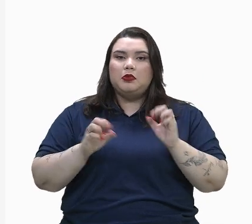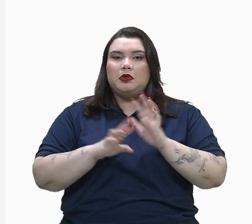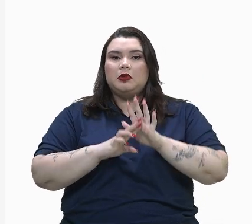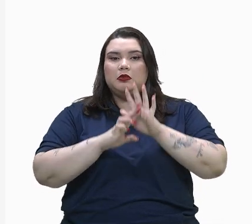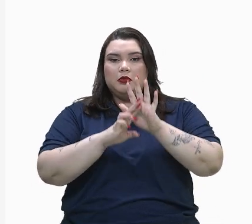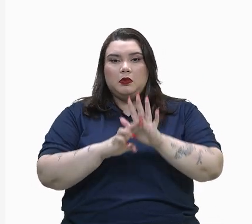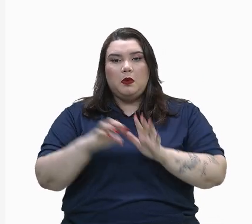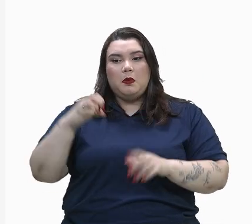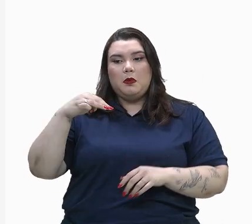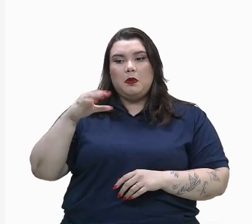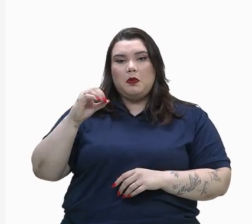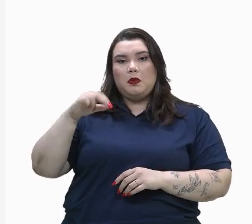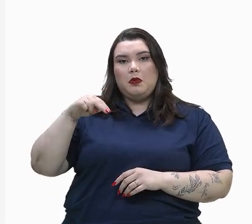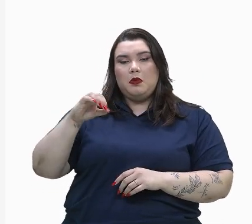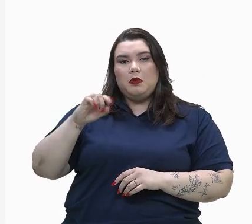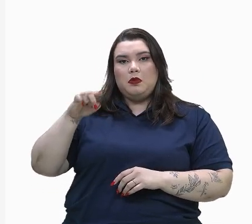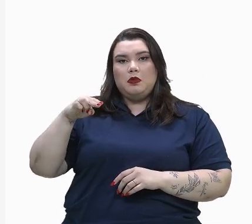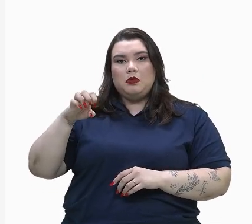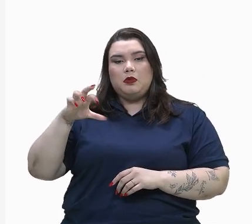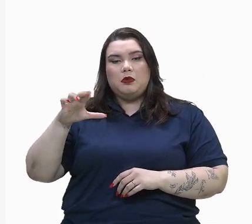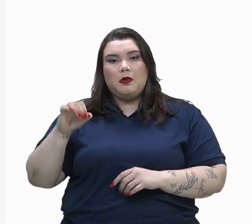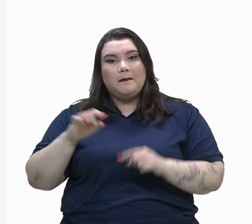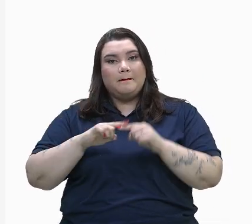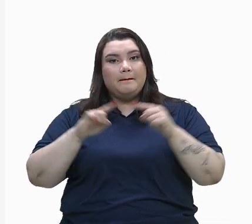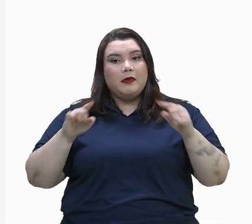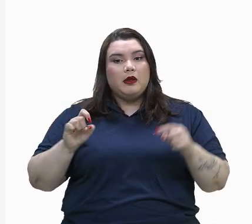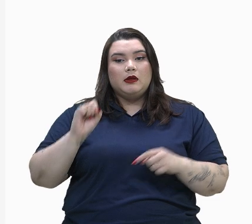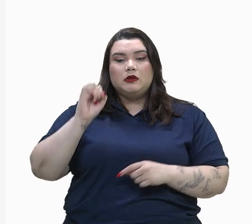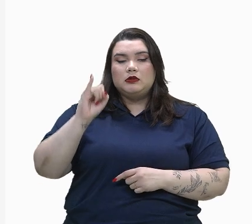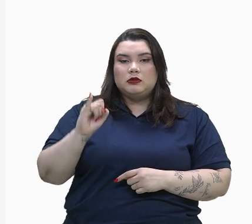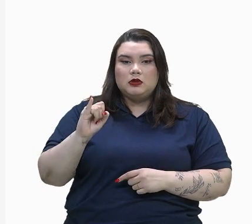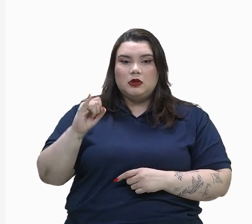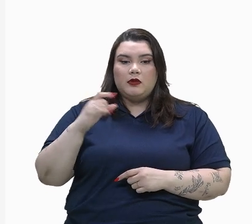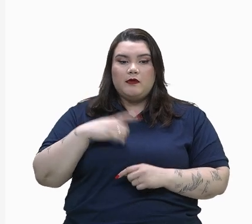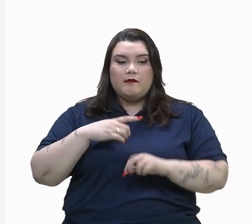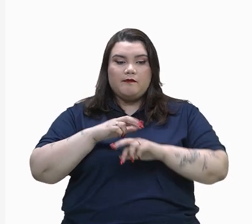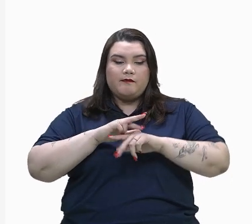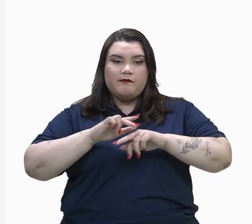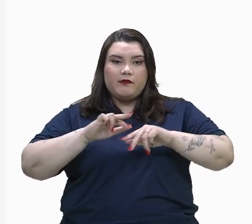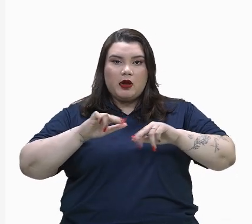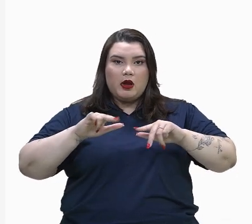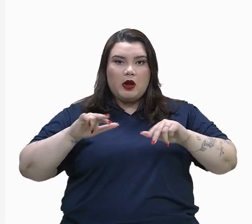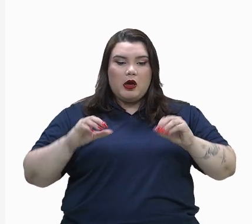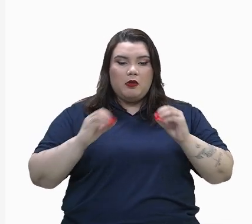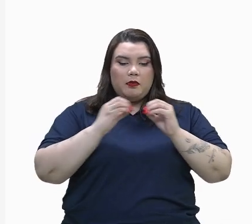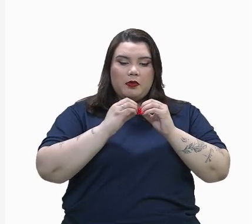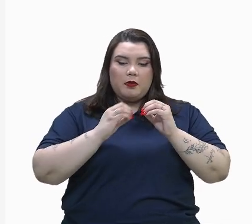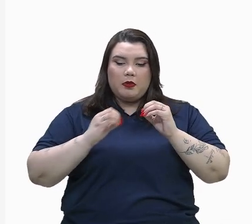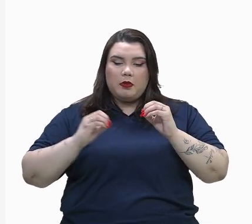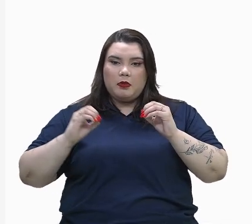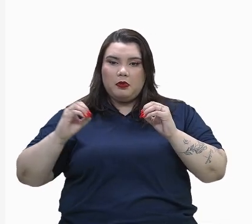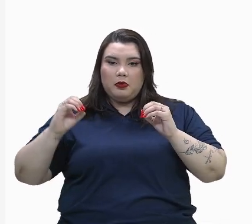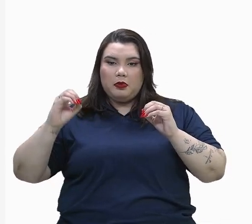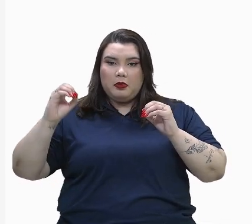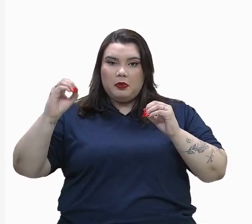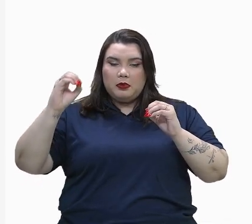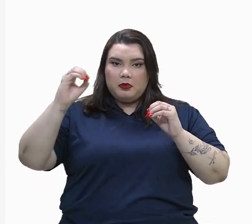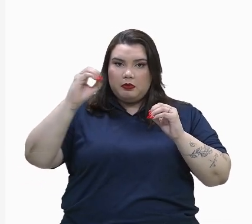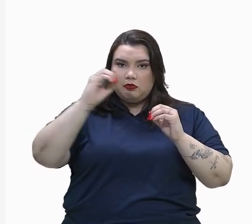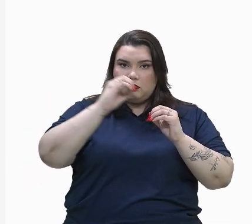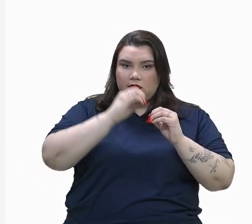um monômero. Mas se você, por exemplo, pegar várias pérolas